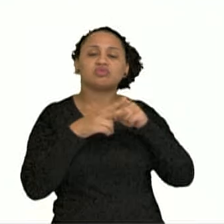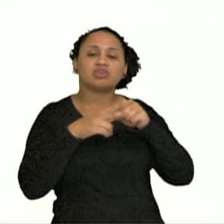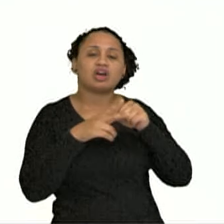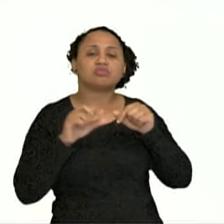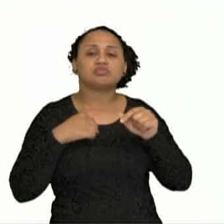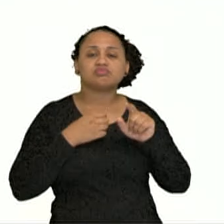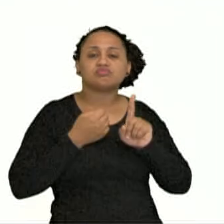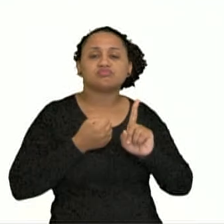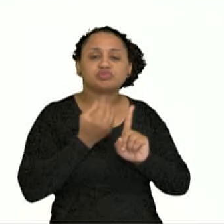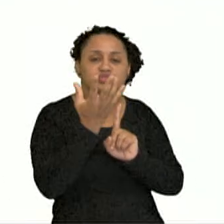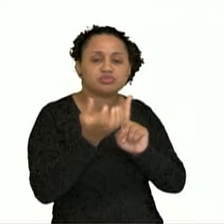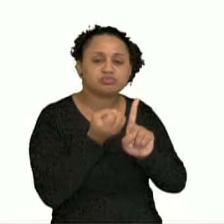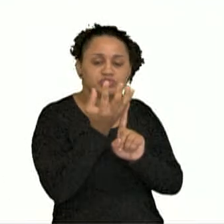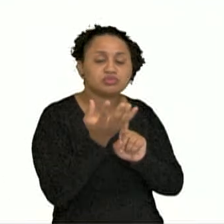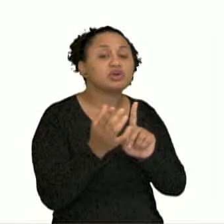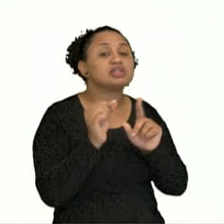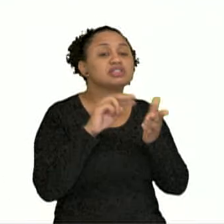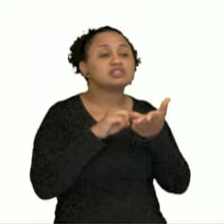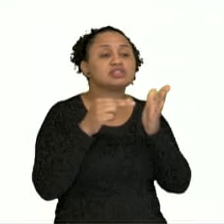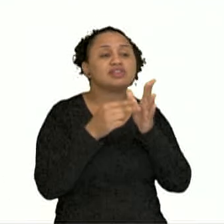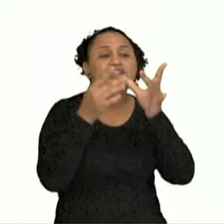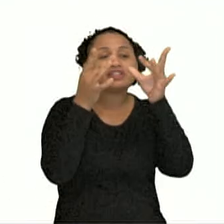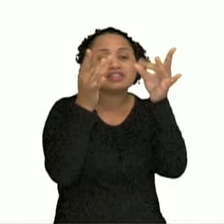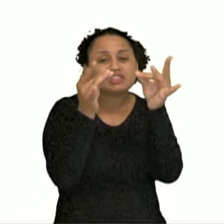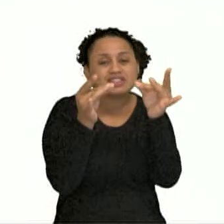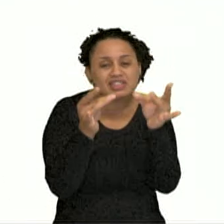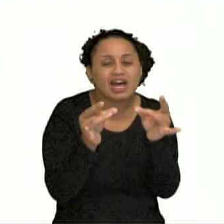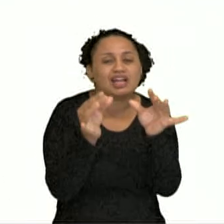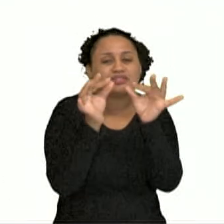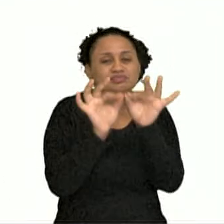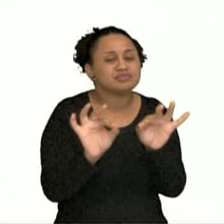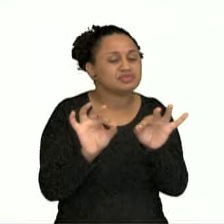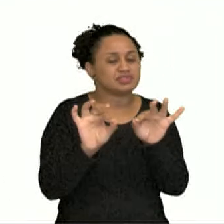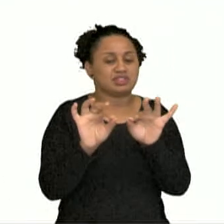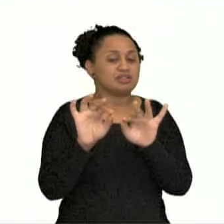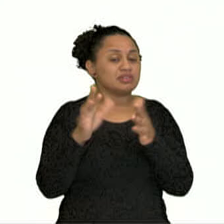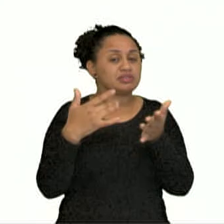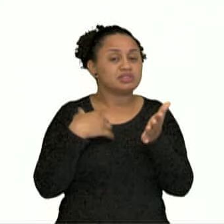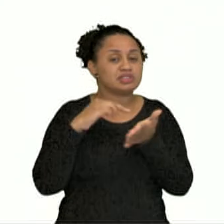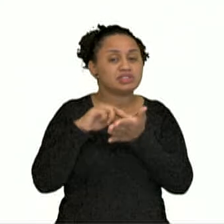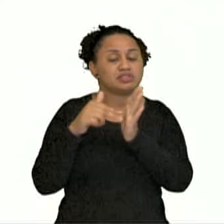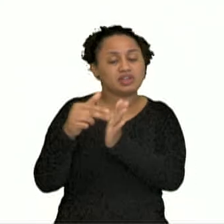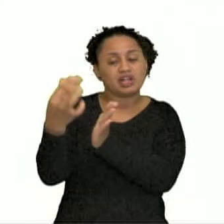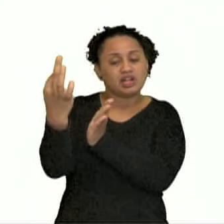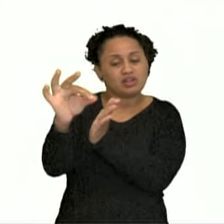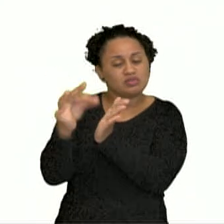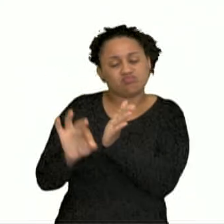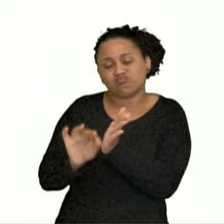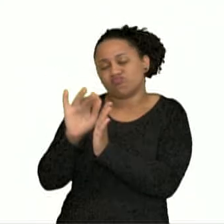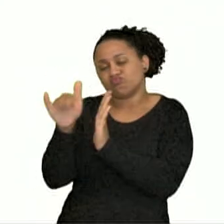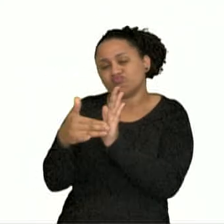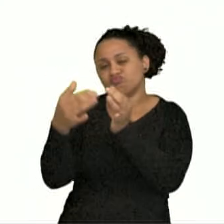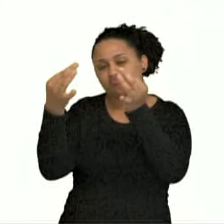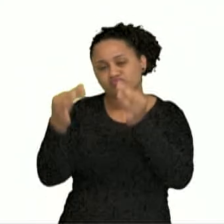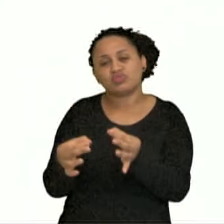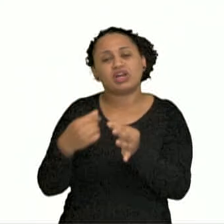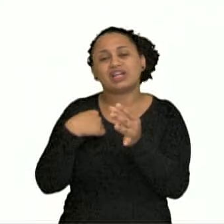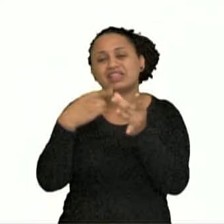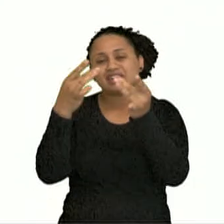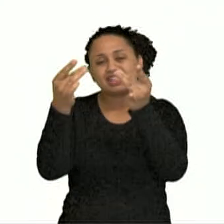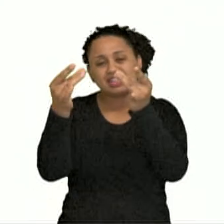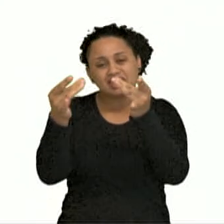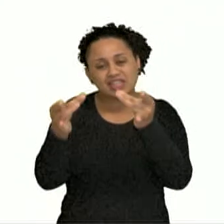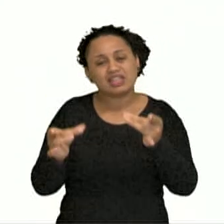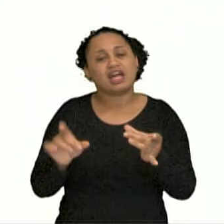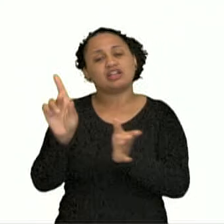que significa nos mínimos detalhes, né? Tintim por tintim. Então, quer dizer que ela corrigia bem ali, né, nos mínimos